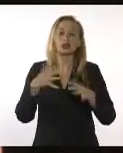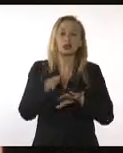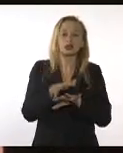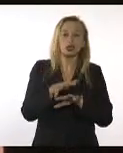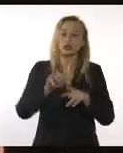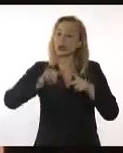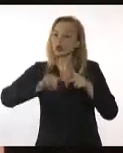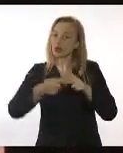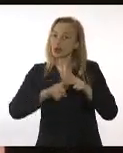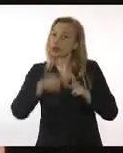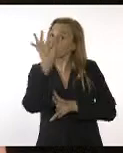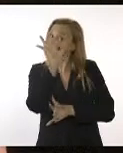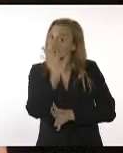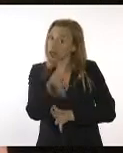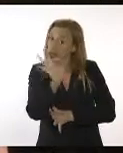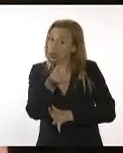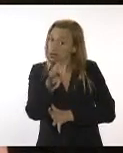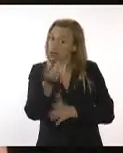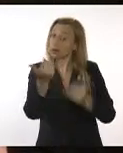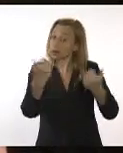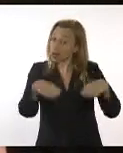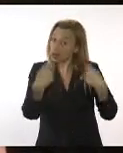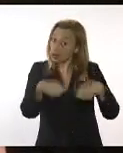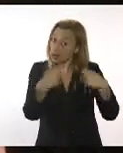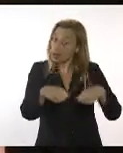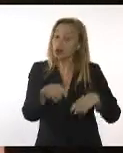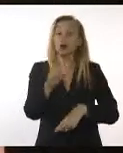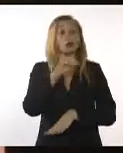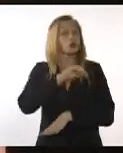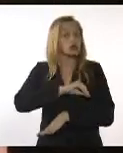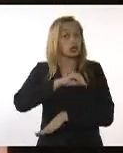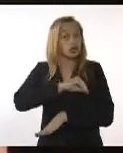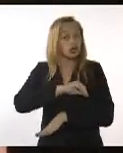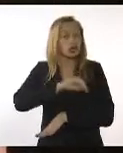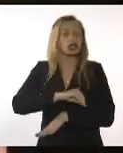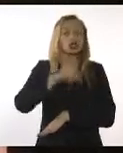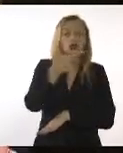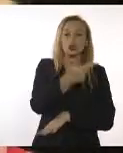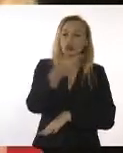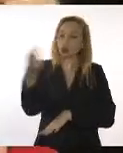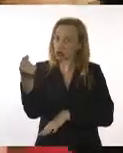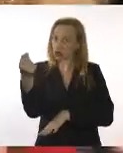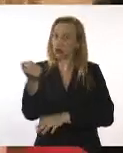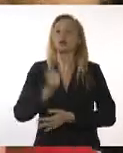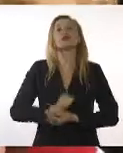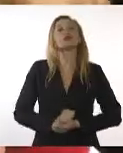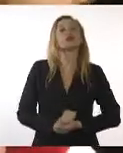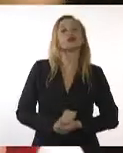modificações necessárias no orçamento de 2020.